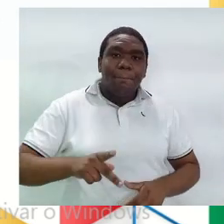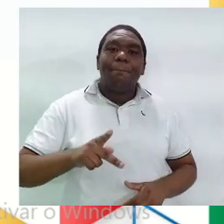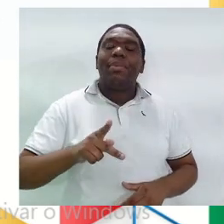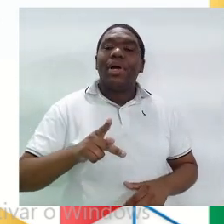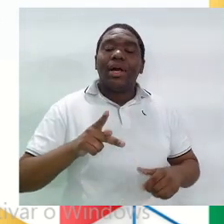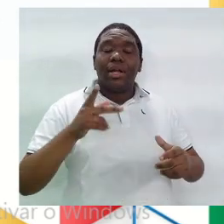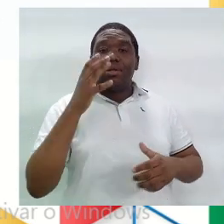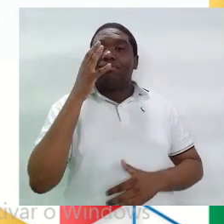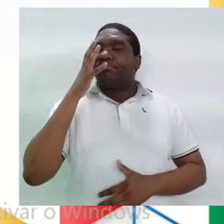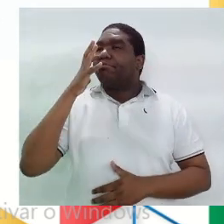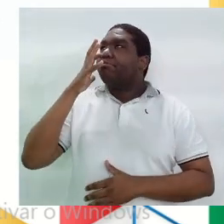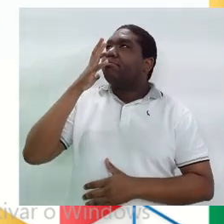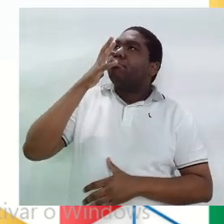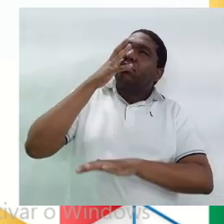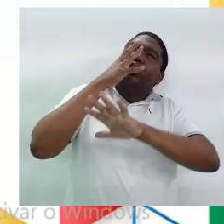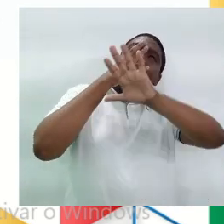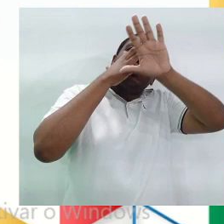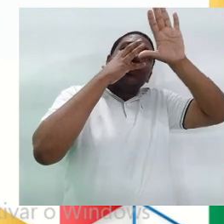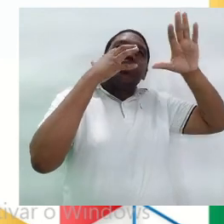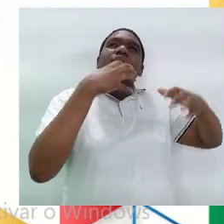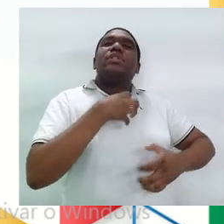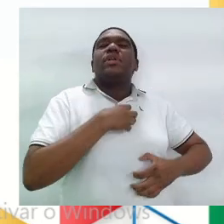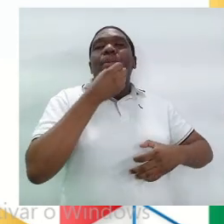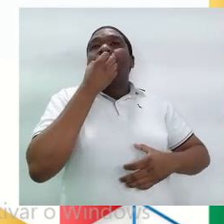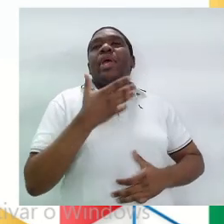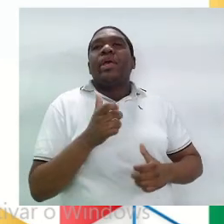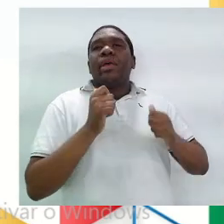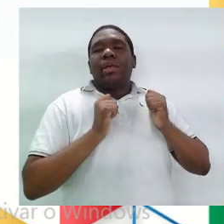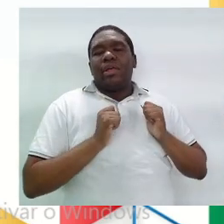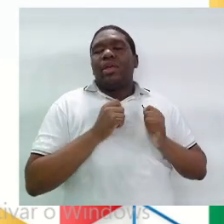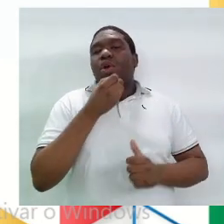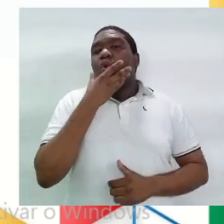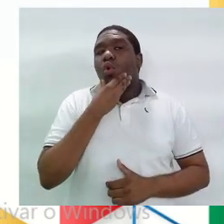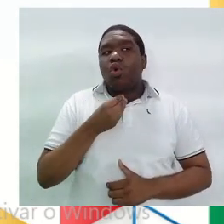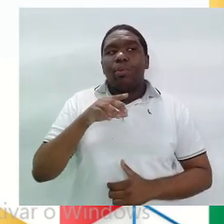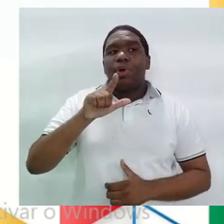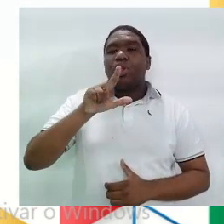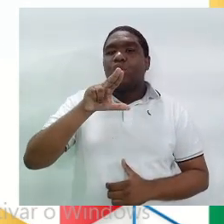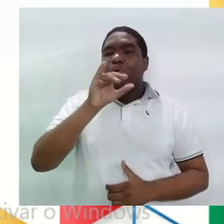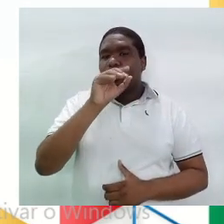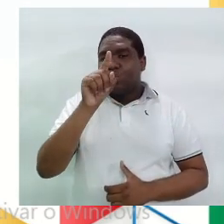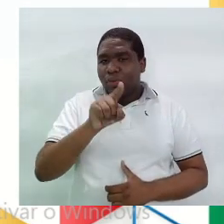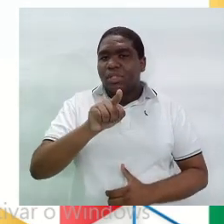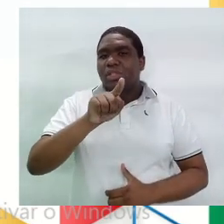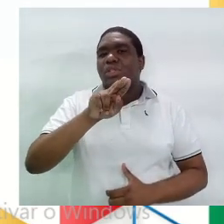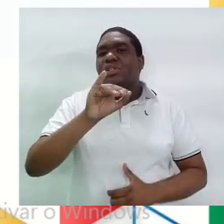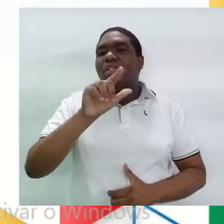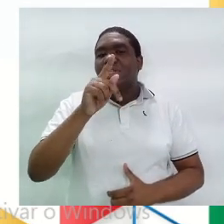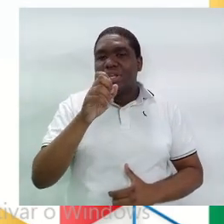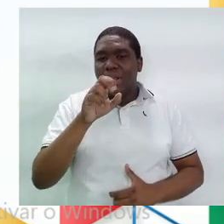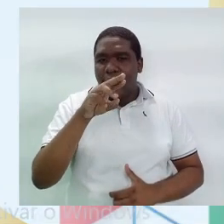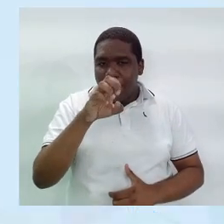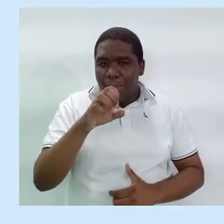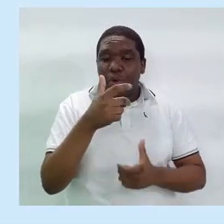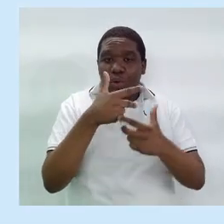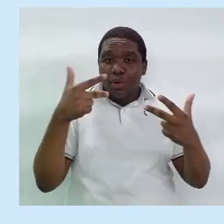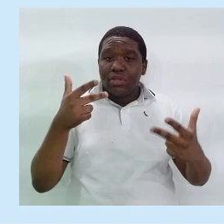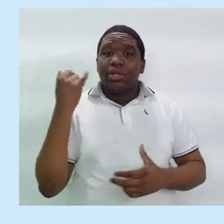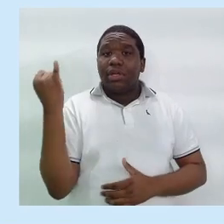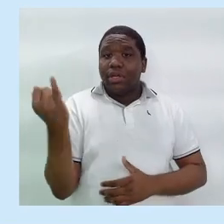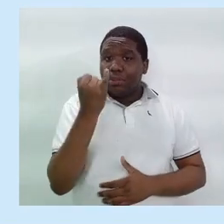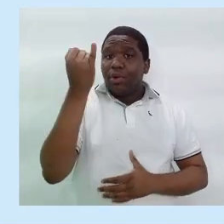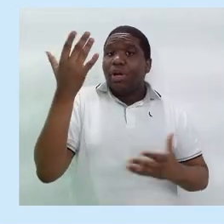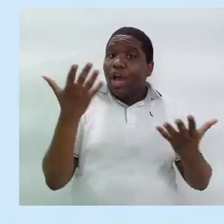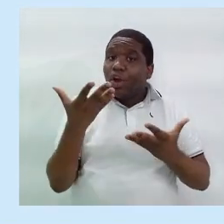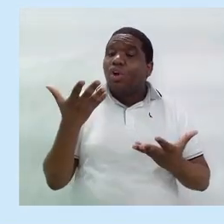e me sentiria bem instalado. Luiz Guilherme Todeschi. Algo importante eu gostaria de salientar